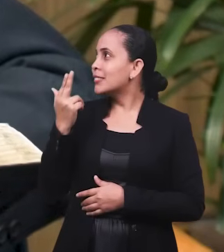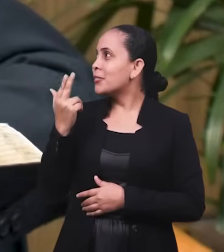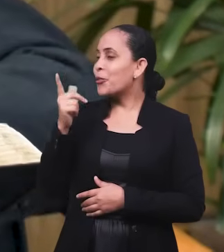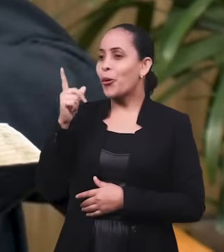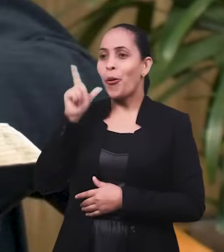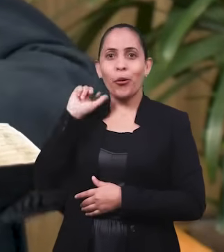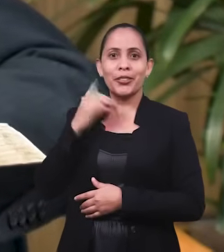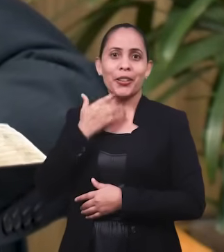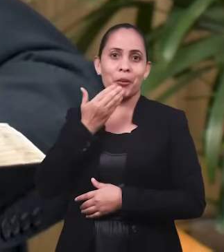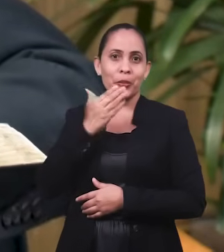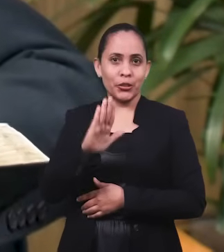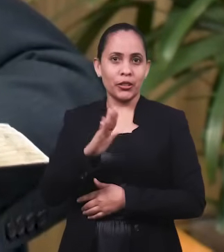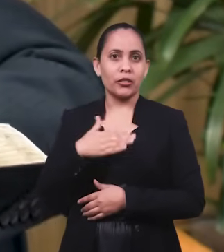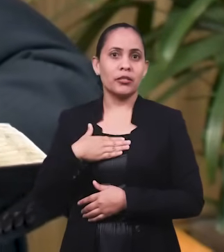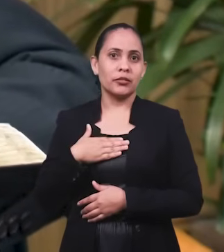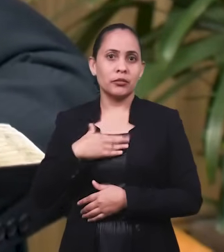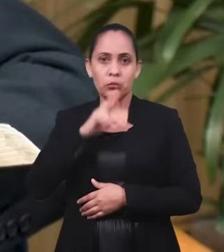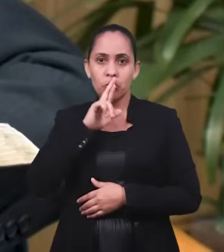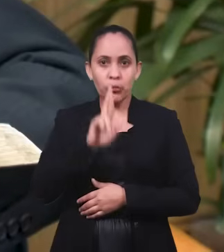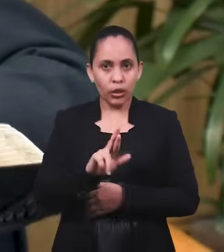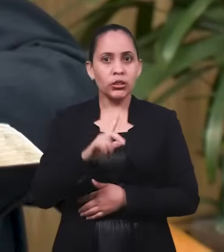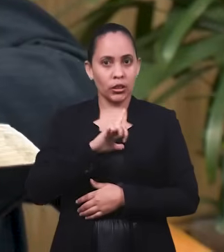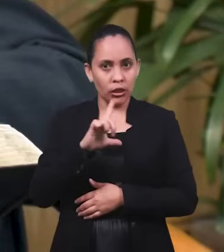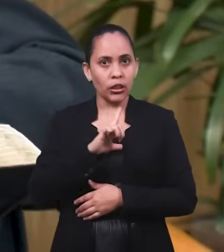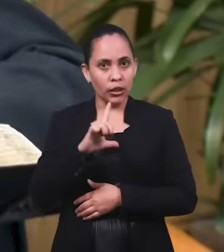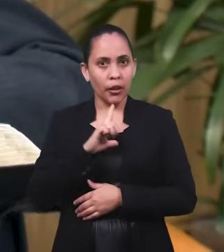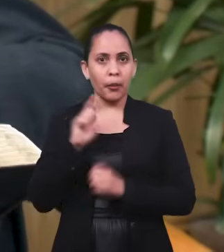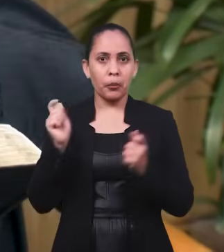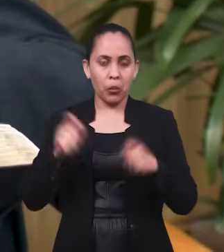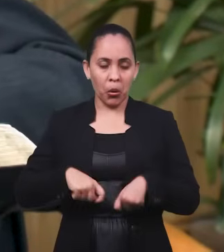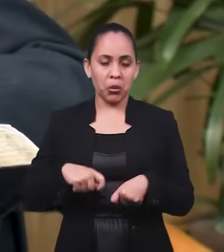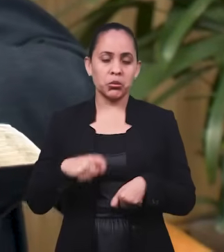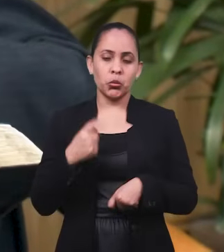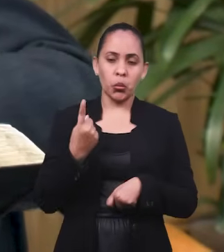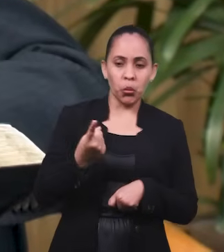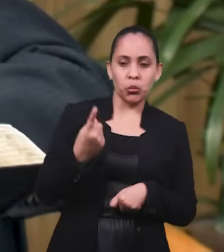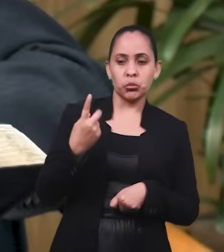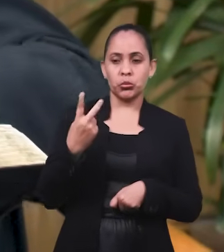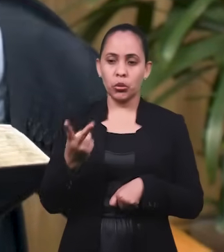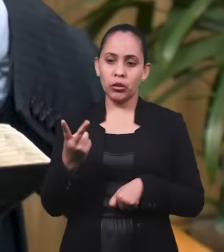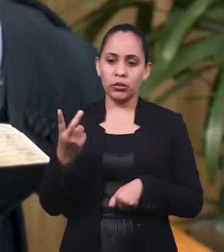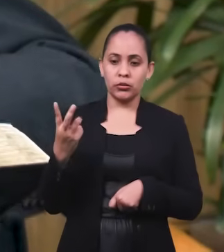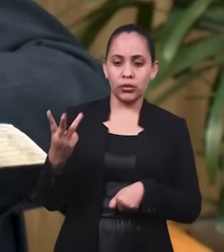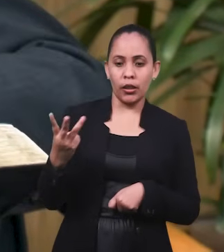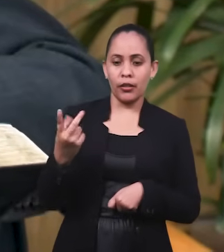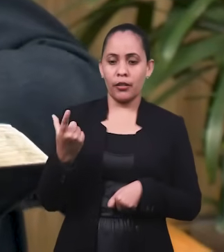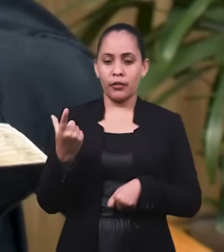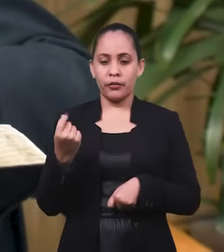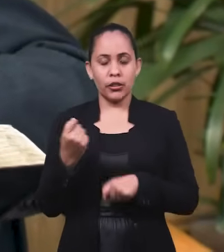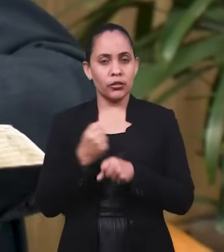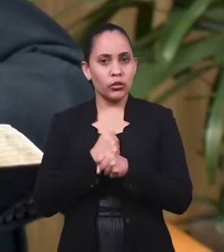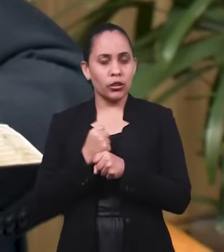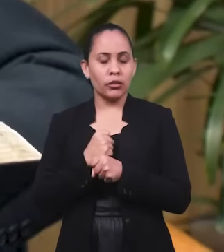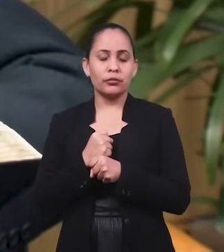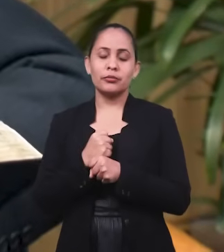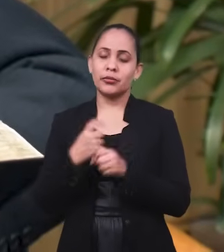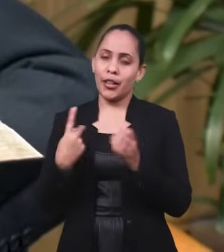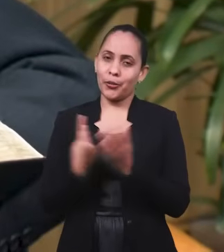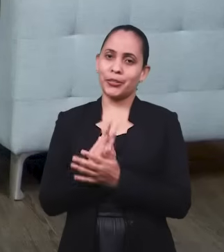né? Mas chega, a resposta chega. Ela pode demorar 1, 2, 3, 20, mas vai